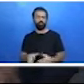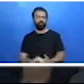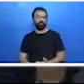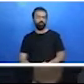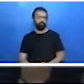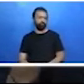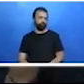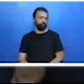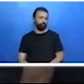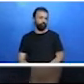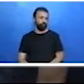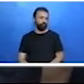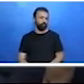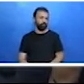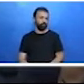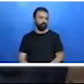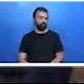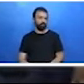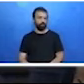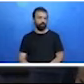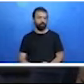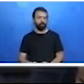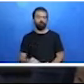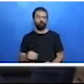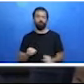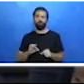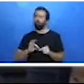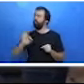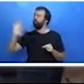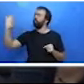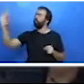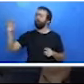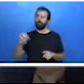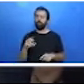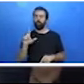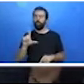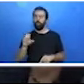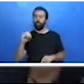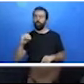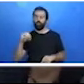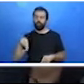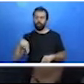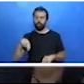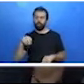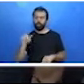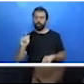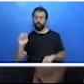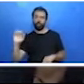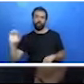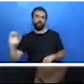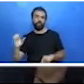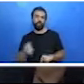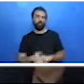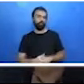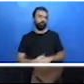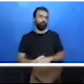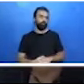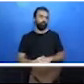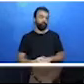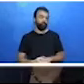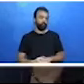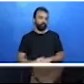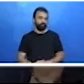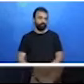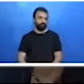bom? Mais uma aqui. Longe. Risquei aqui e coloquei aqui, ó, vogal, que é o O,